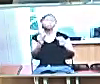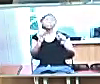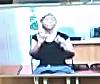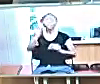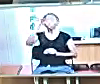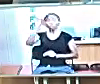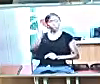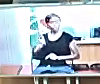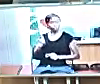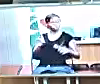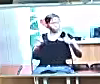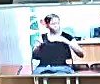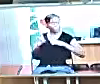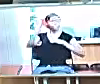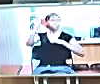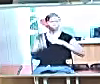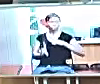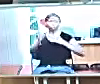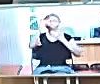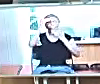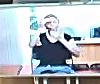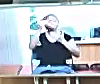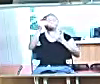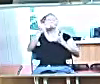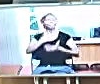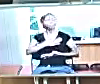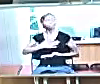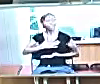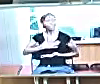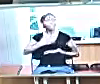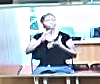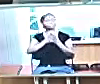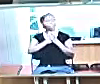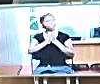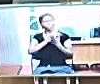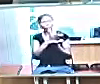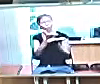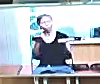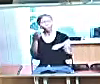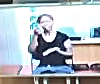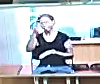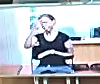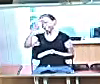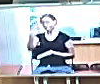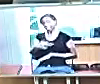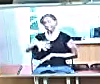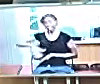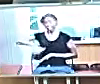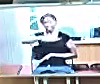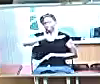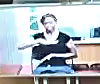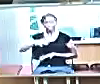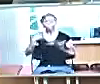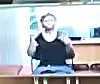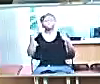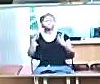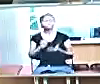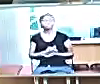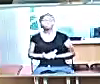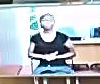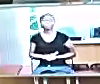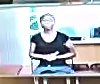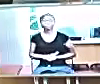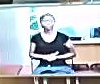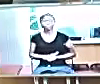direito muito obrigado gratidão e parabéns a todos que toma consciência deste espaço obrigado